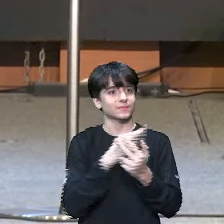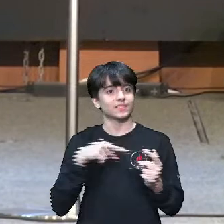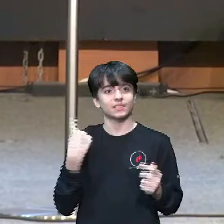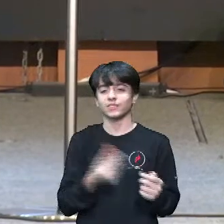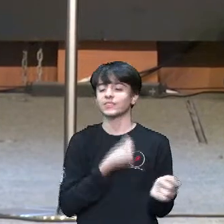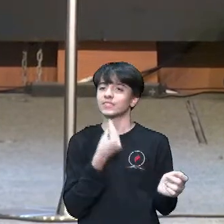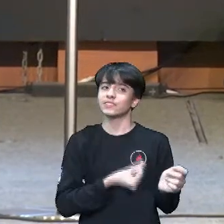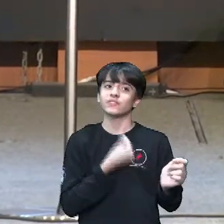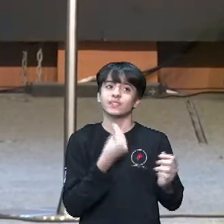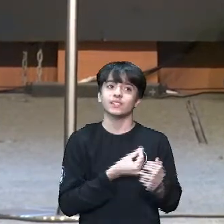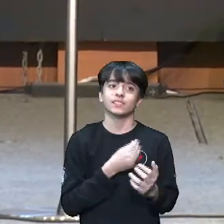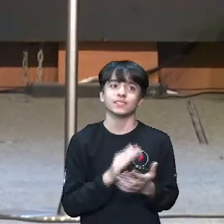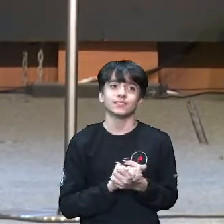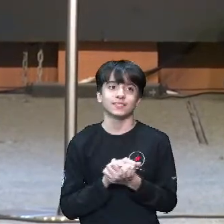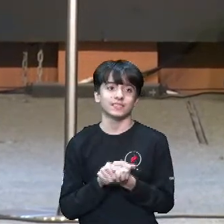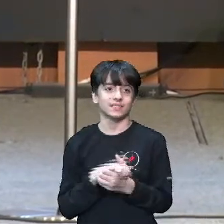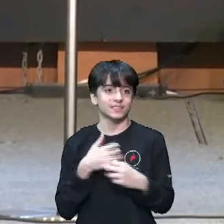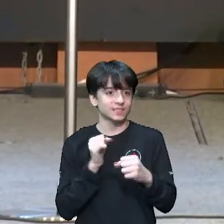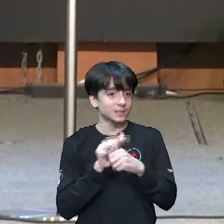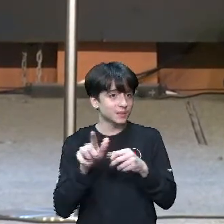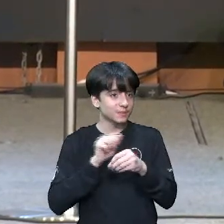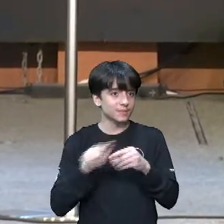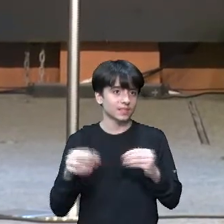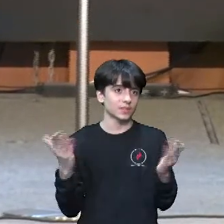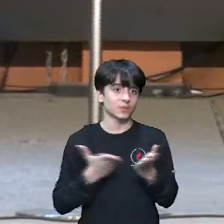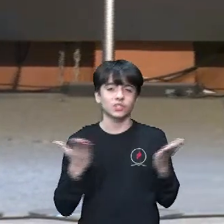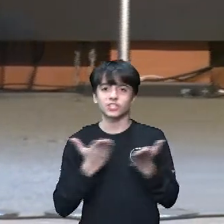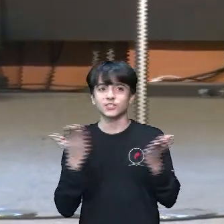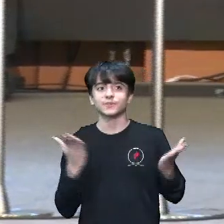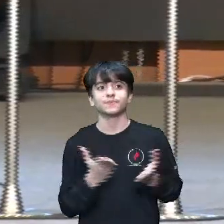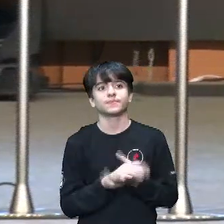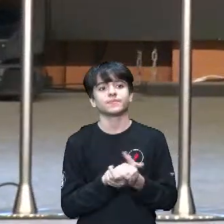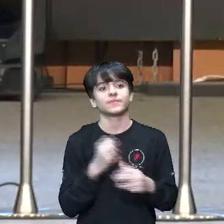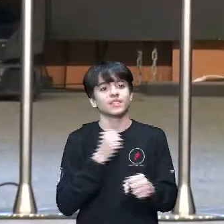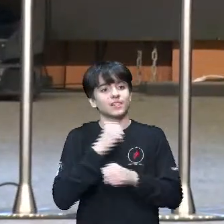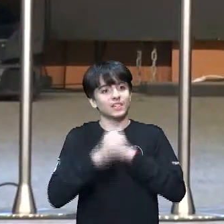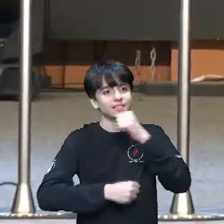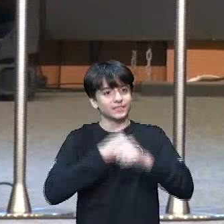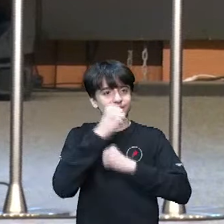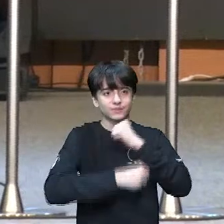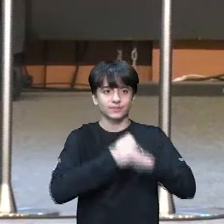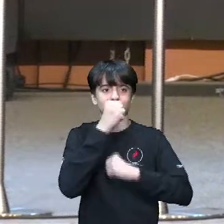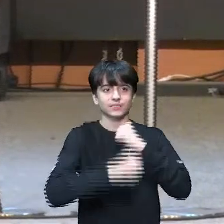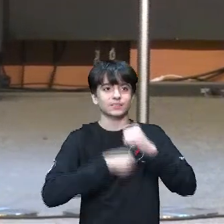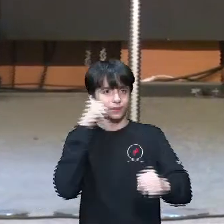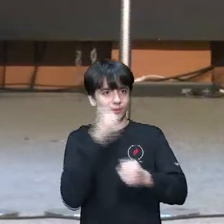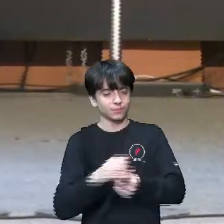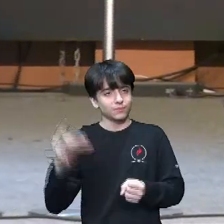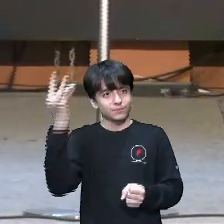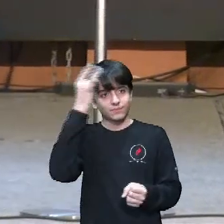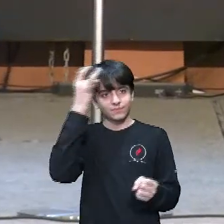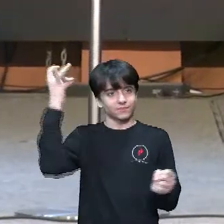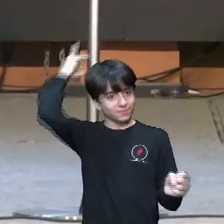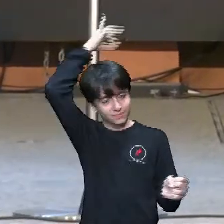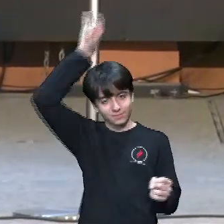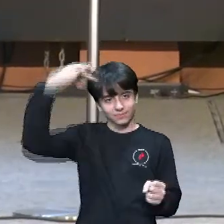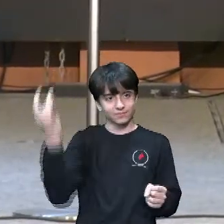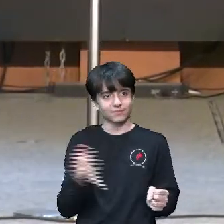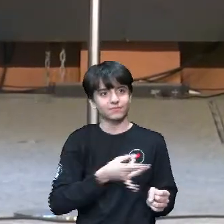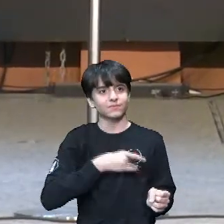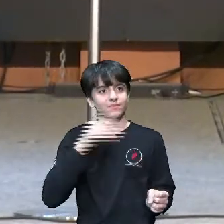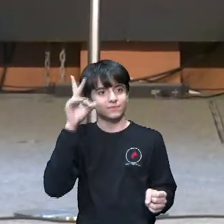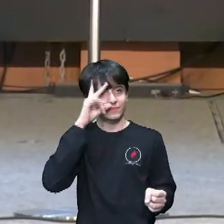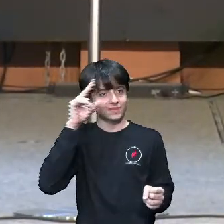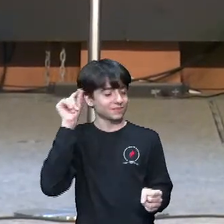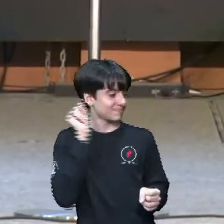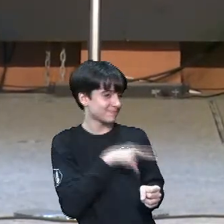semeia, e anos depois, o Espírito Santo faz você lembrar, está vendo isso aqui que está acontecendo na sua vida, é fruto daquela semente que você